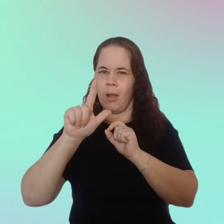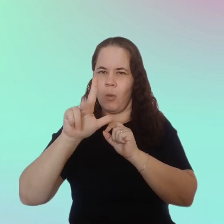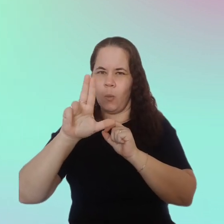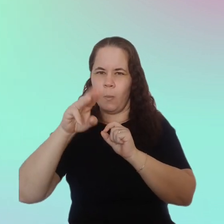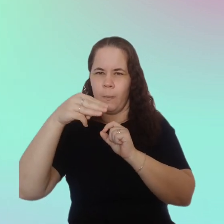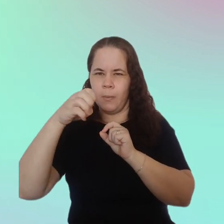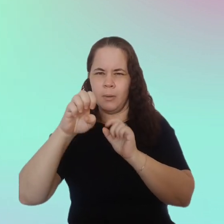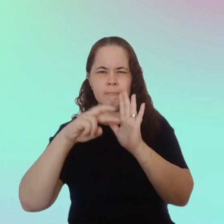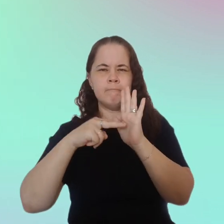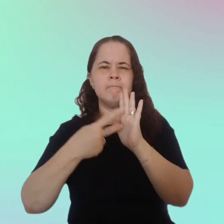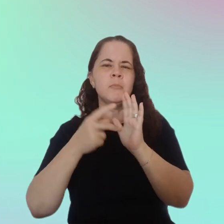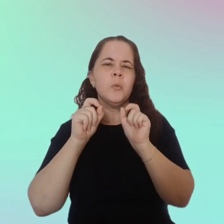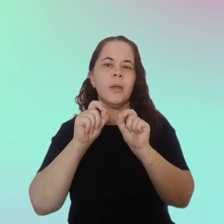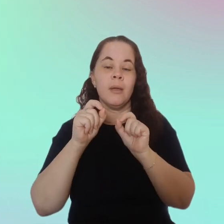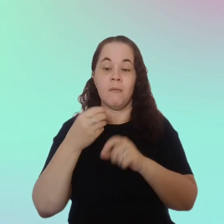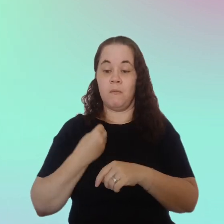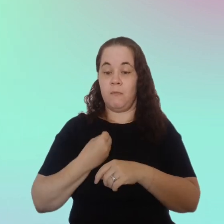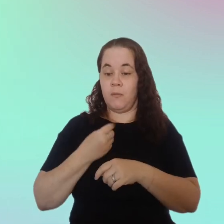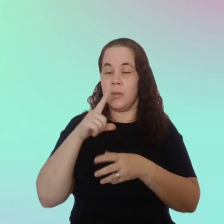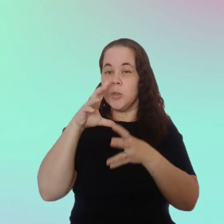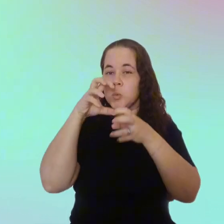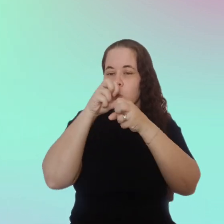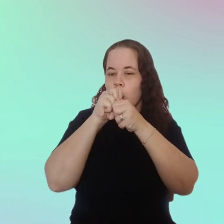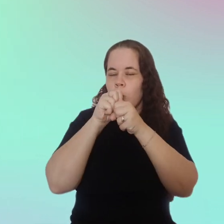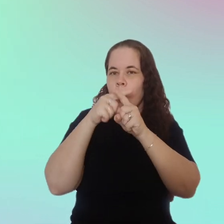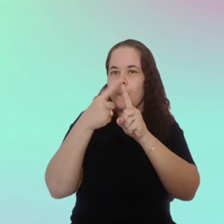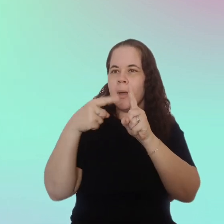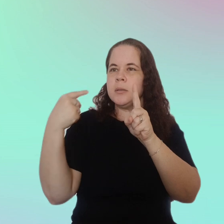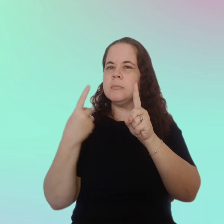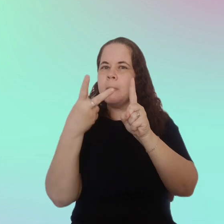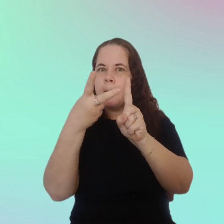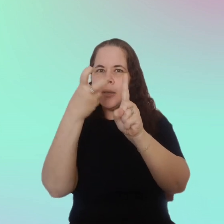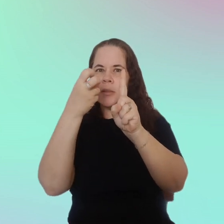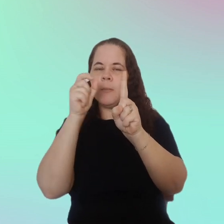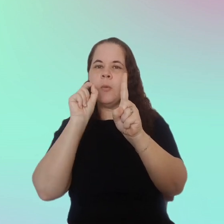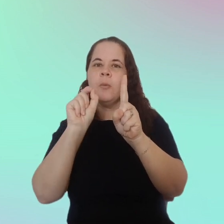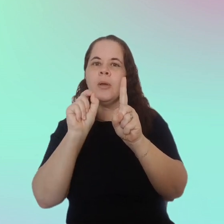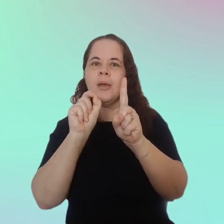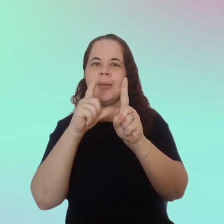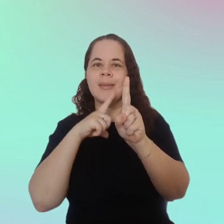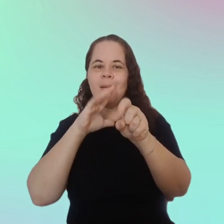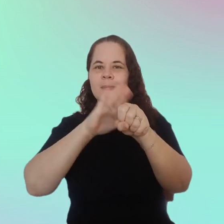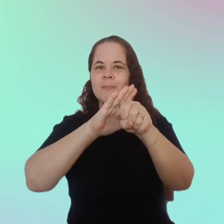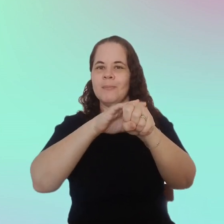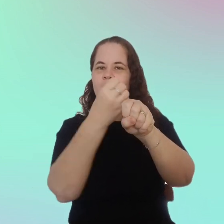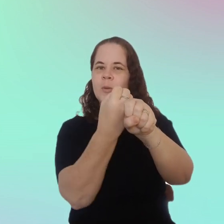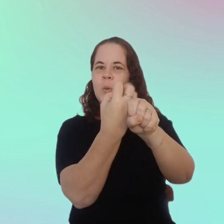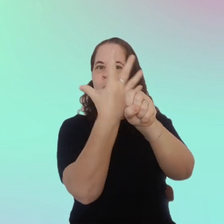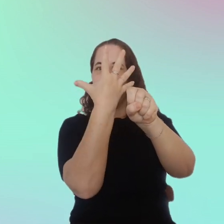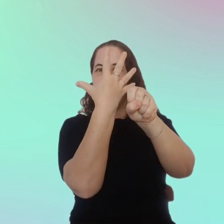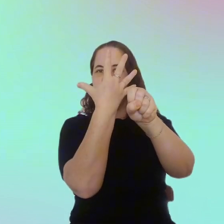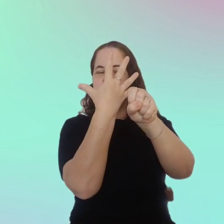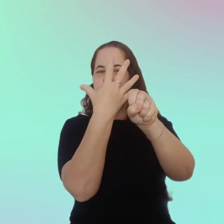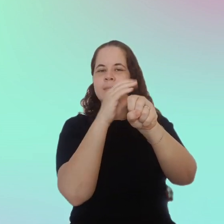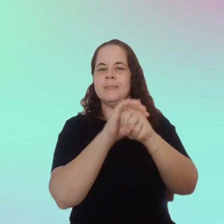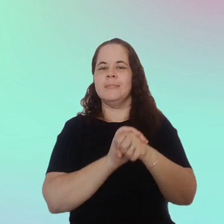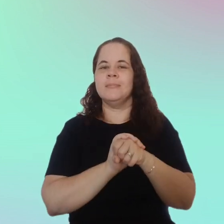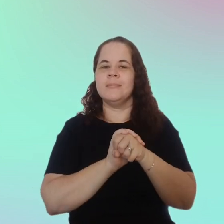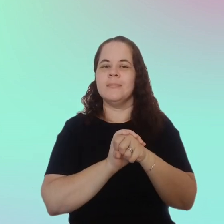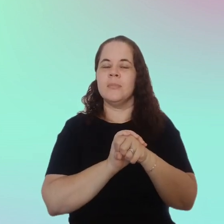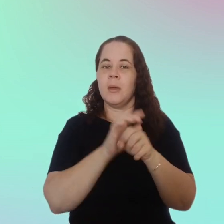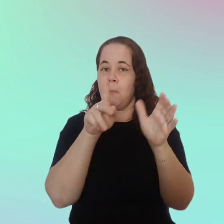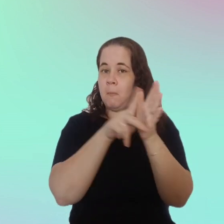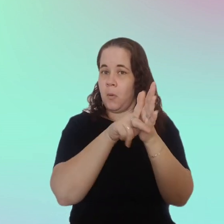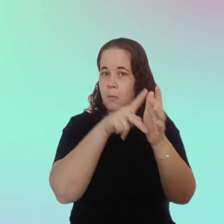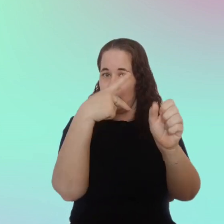vive na escuridão, mas a gente percebe a presença dele através da sua bioluminescência, né? Que é uma